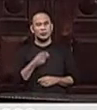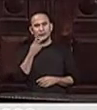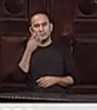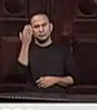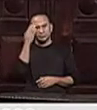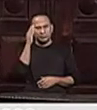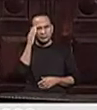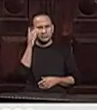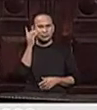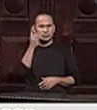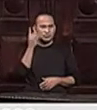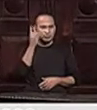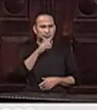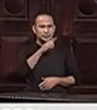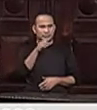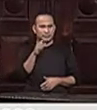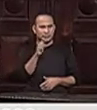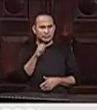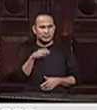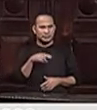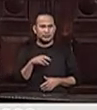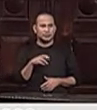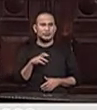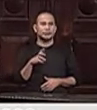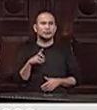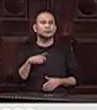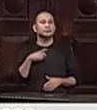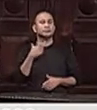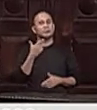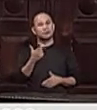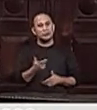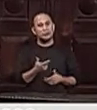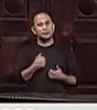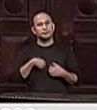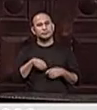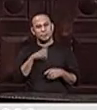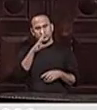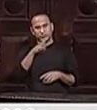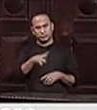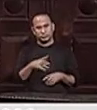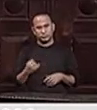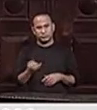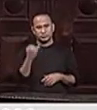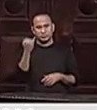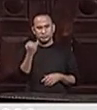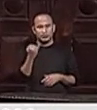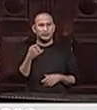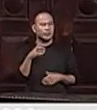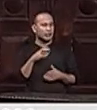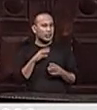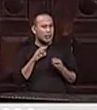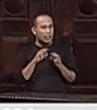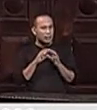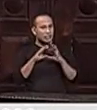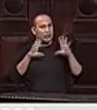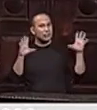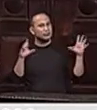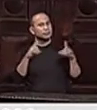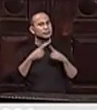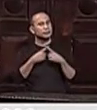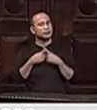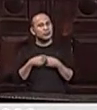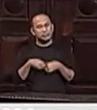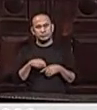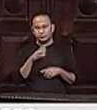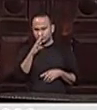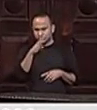Teixeira trouxe denúncias importantes que nos preocupam, e claro, o nosso interesse é que qualquer denúncia seja aprovada, que os